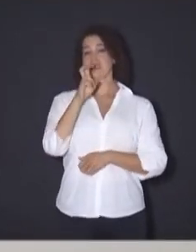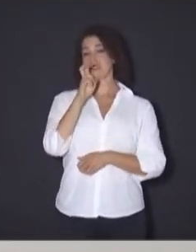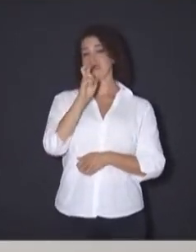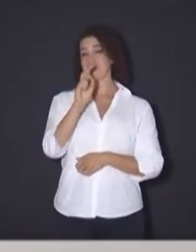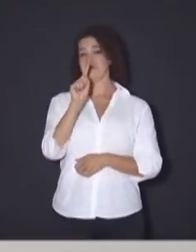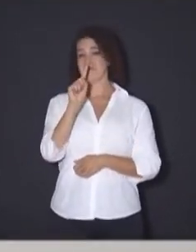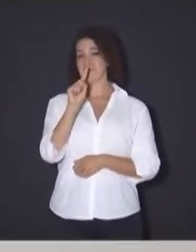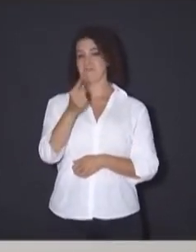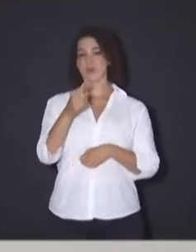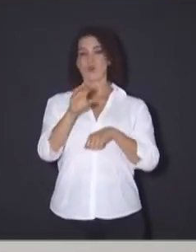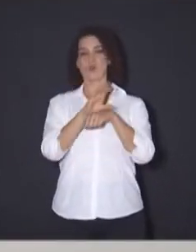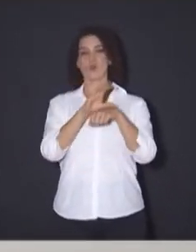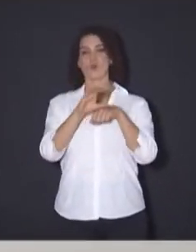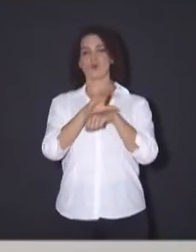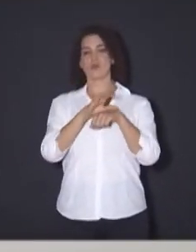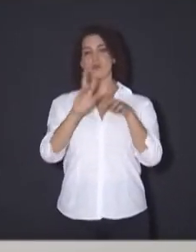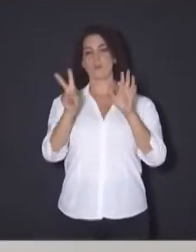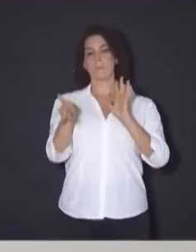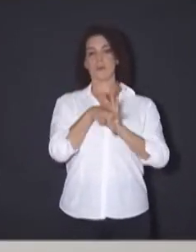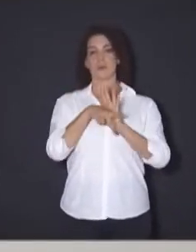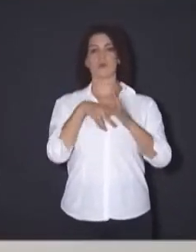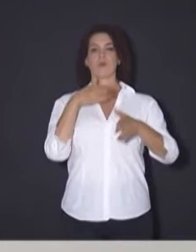conselhos de participação social